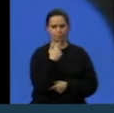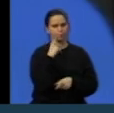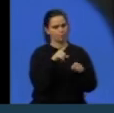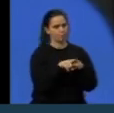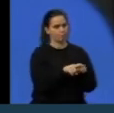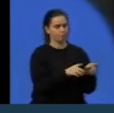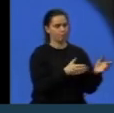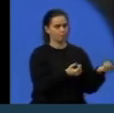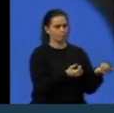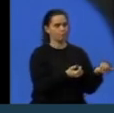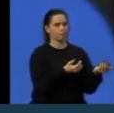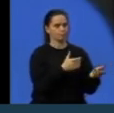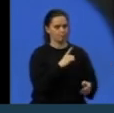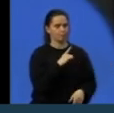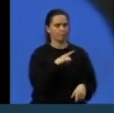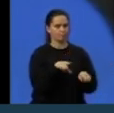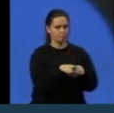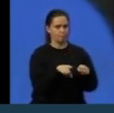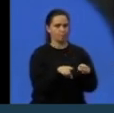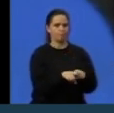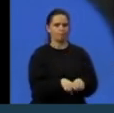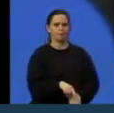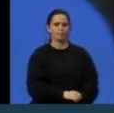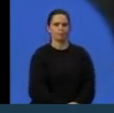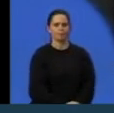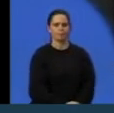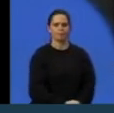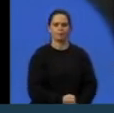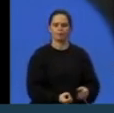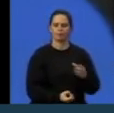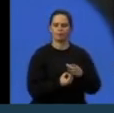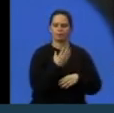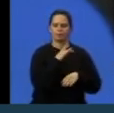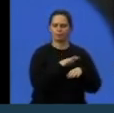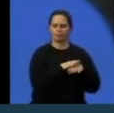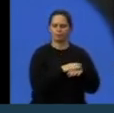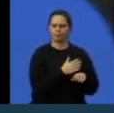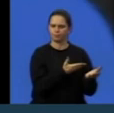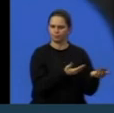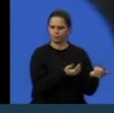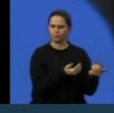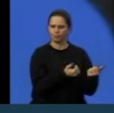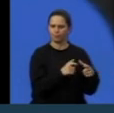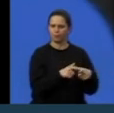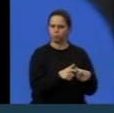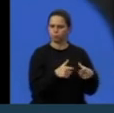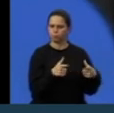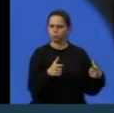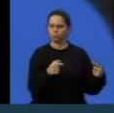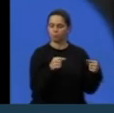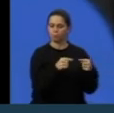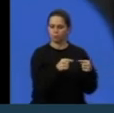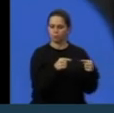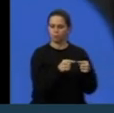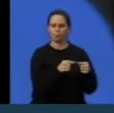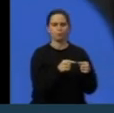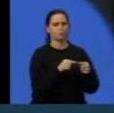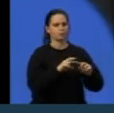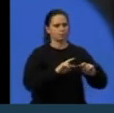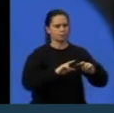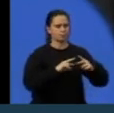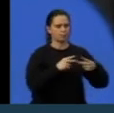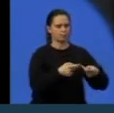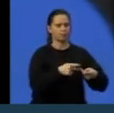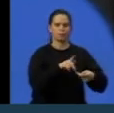menos. O aparecimento da doença em pessoas mais jovens está mais associado a alterações